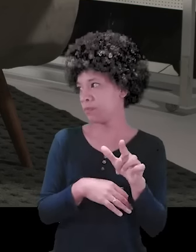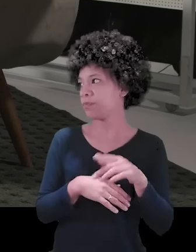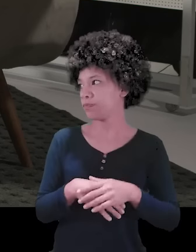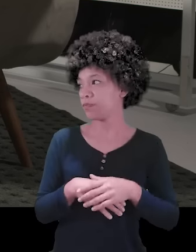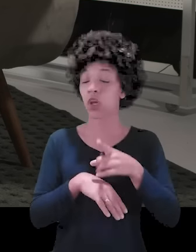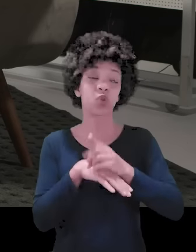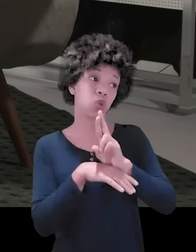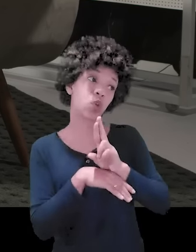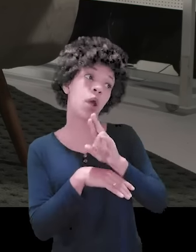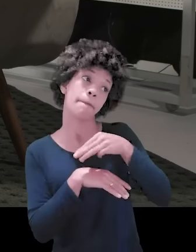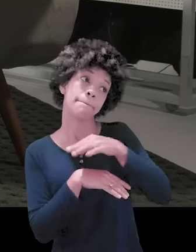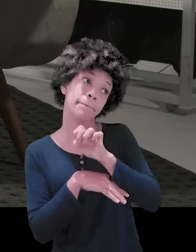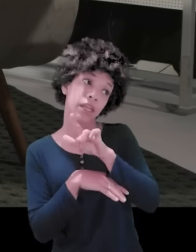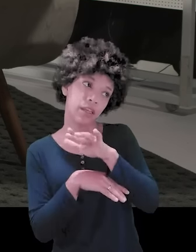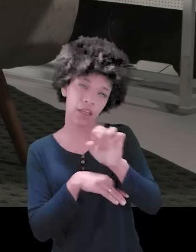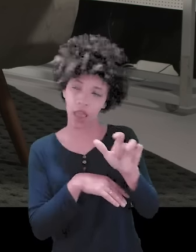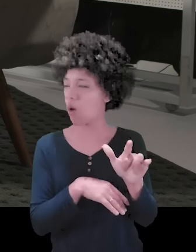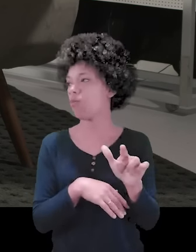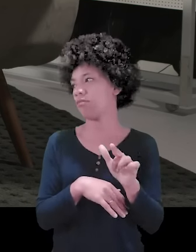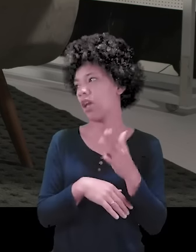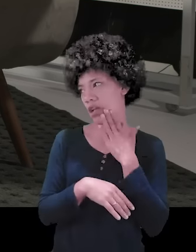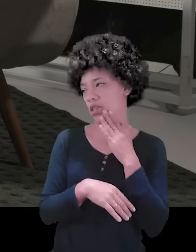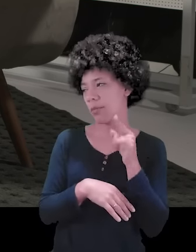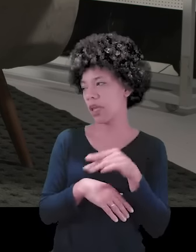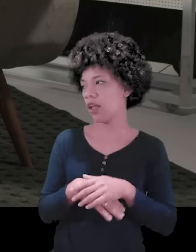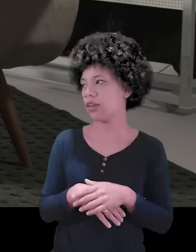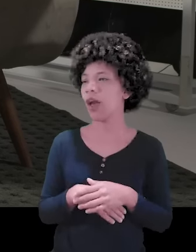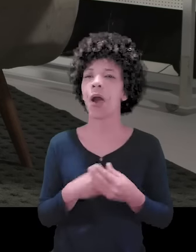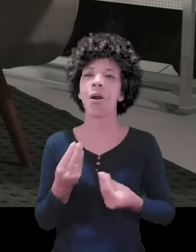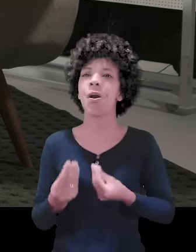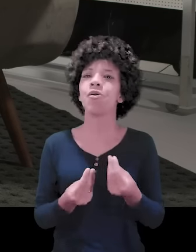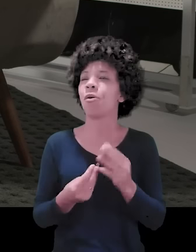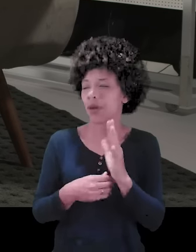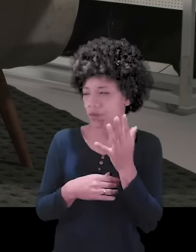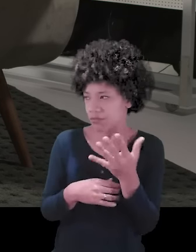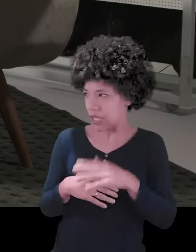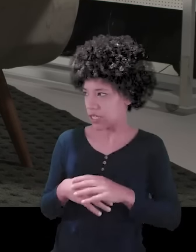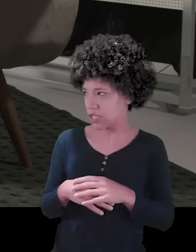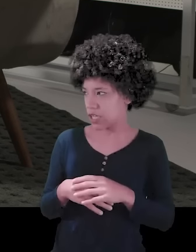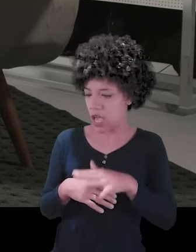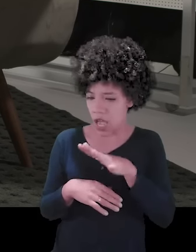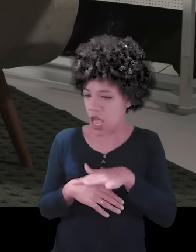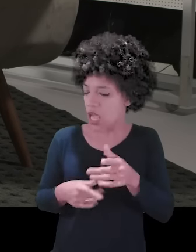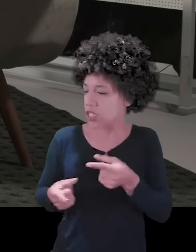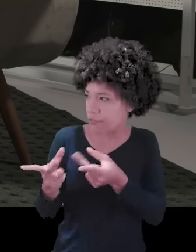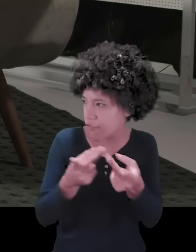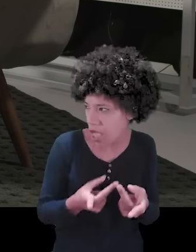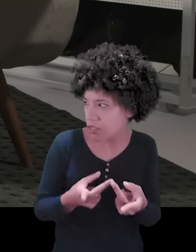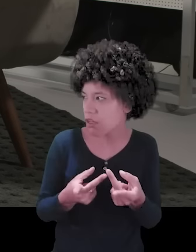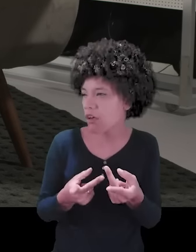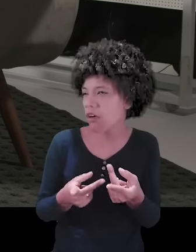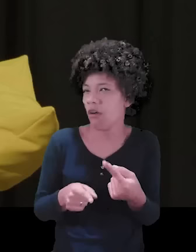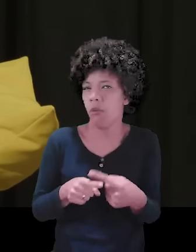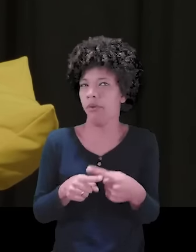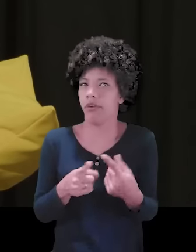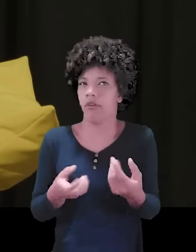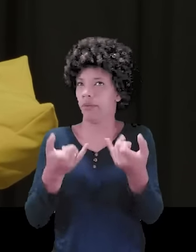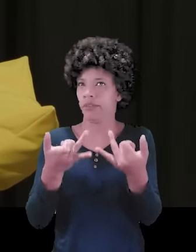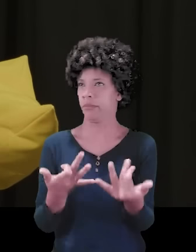né eu tô Miguel aqui para tu amiga ele sabe como é como é que funciona tá vendo aí como é que funciona esse mercado assim porque